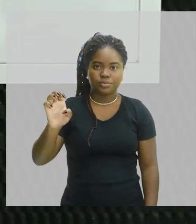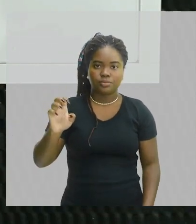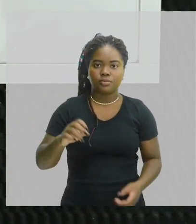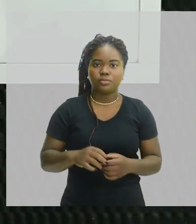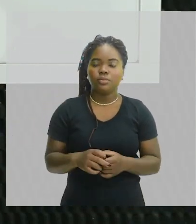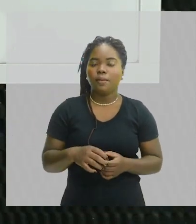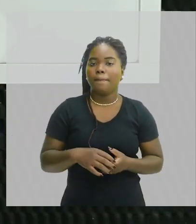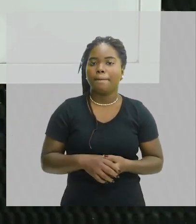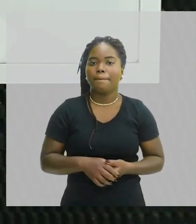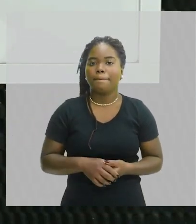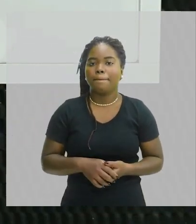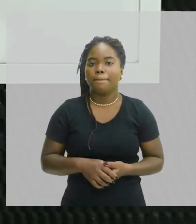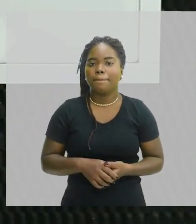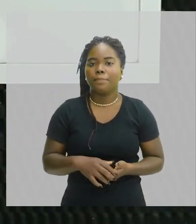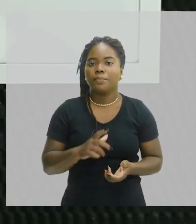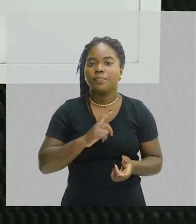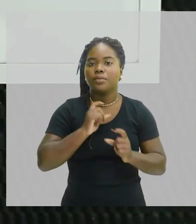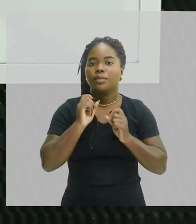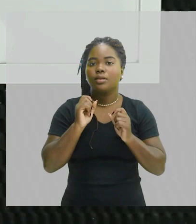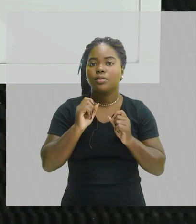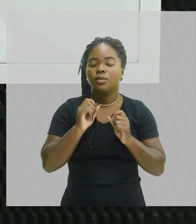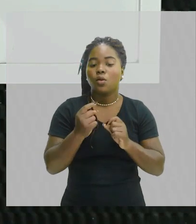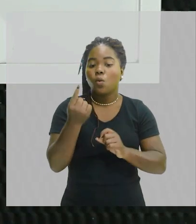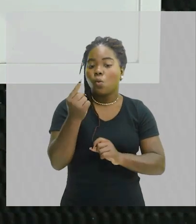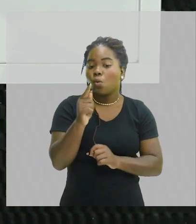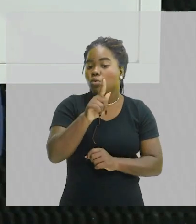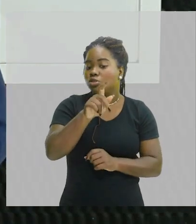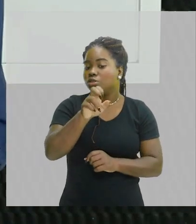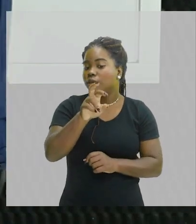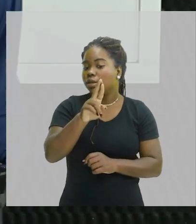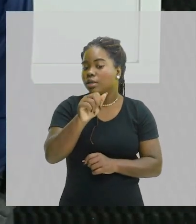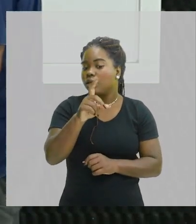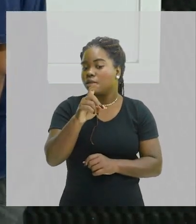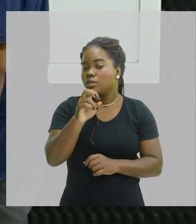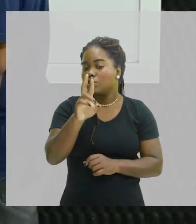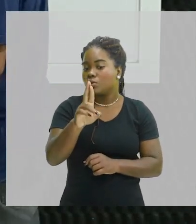por exemplo, é quando eu tenho aqui um gerador,